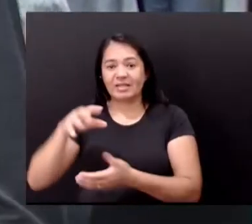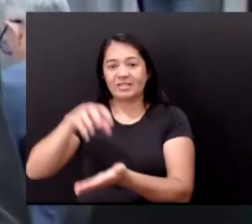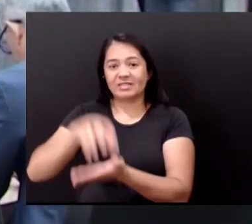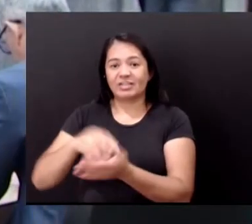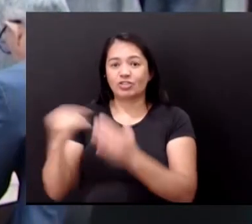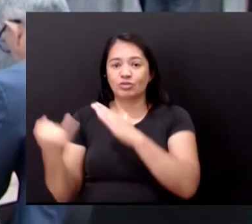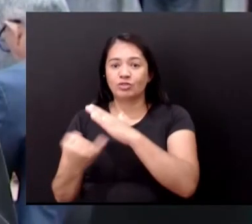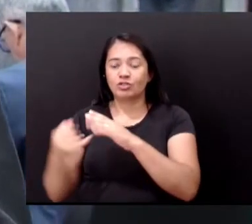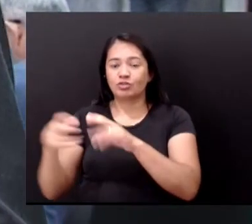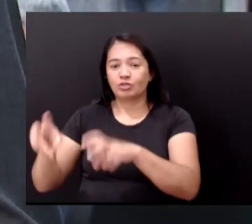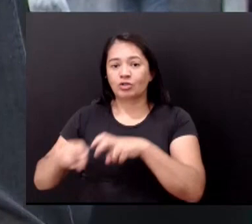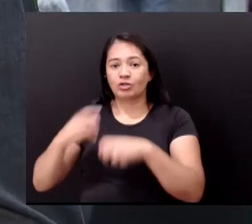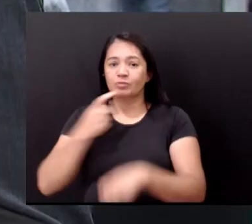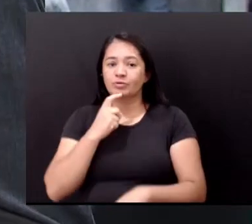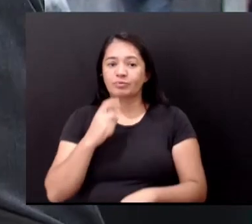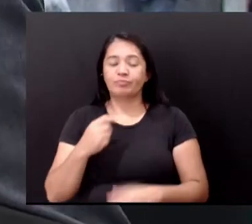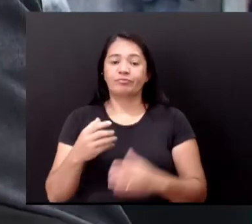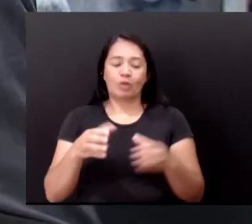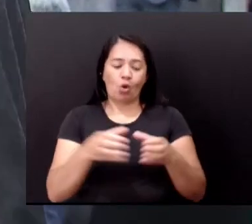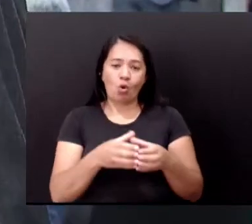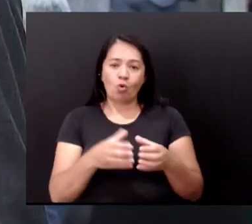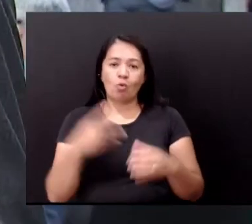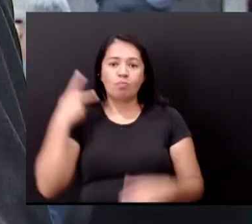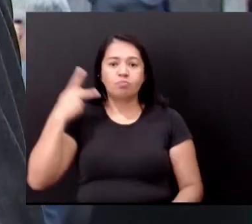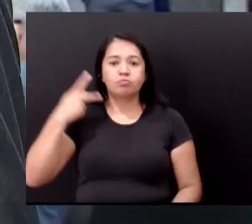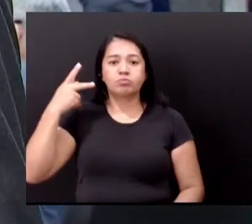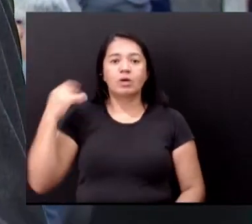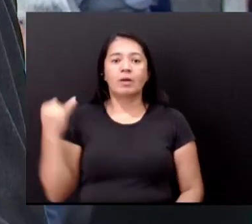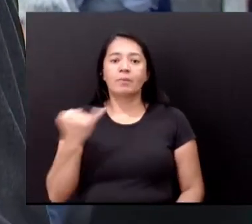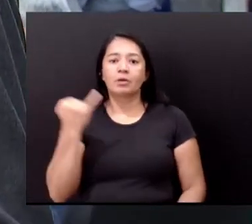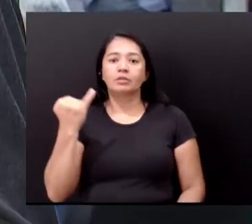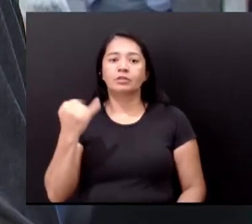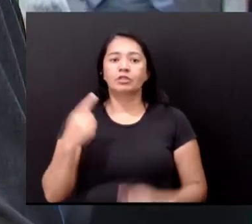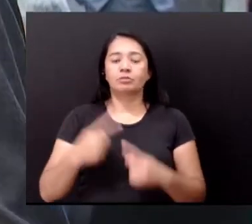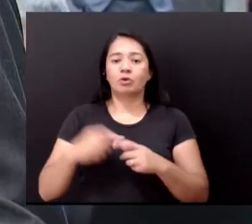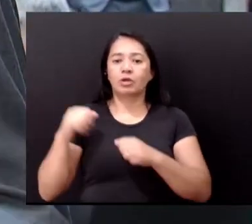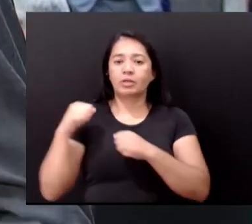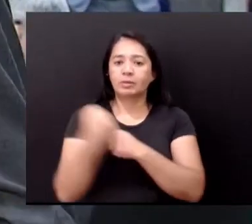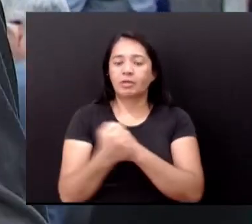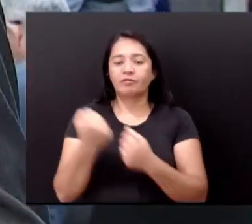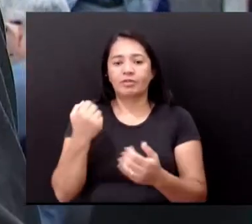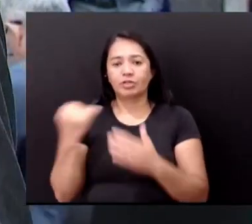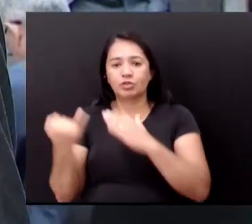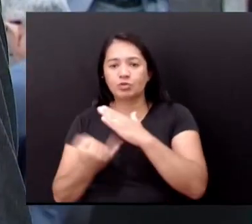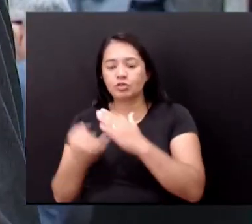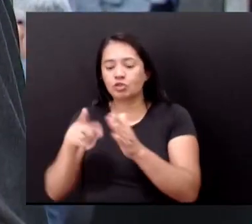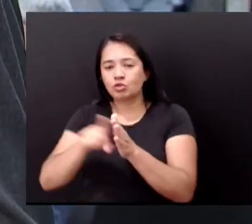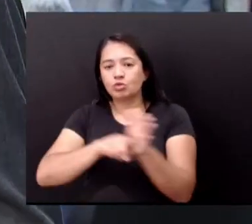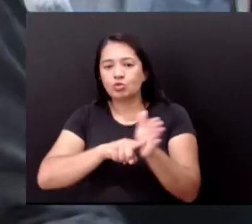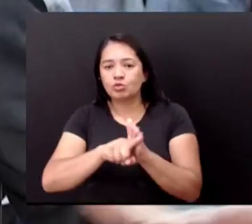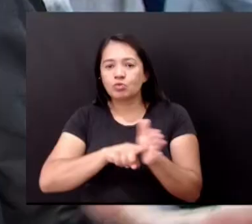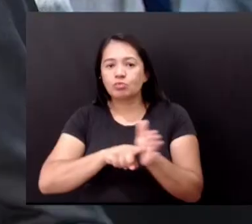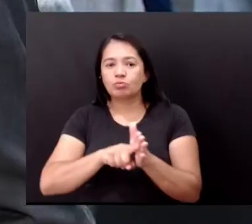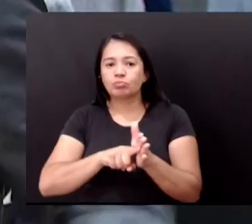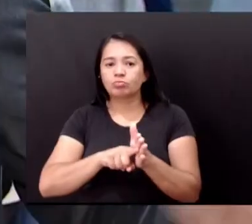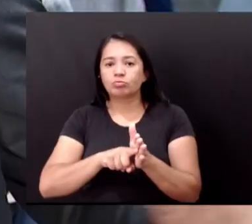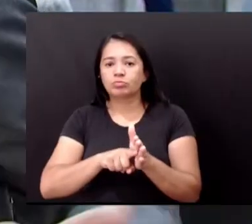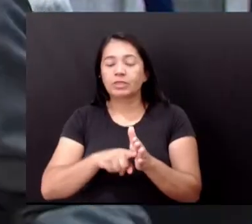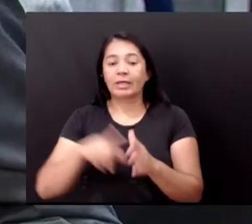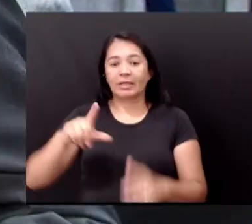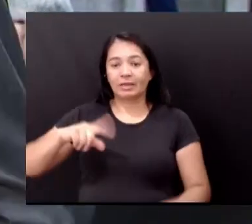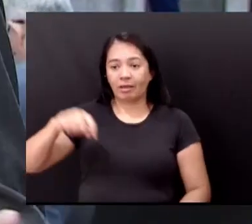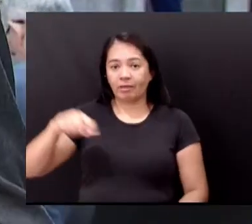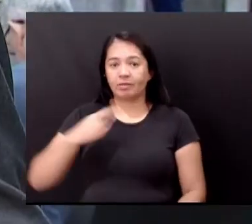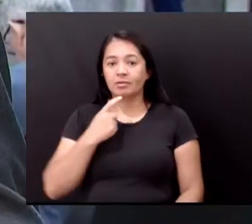Olha, a frente parlamentar é importante no sentido de defender os institutos de pesquisas que existem em Campinas, entre eles